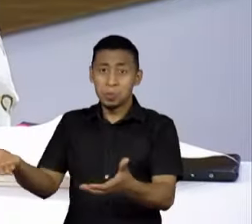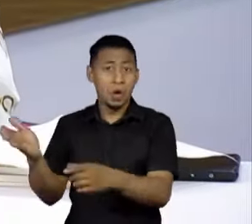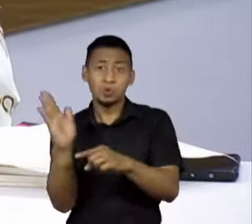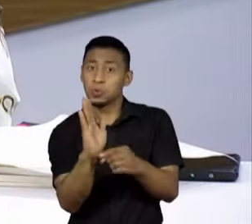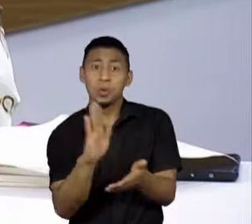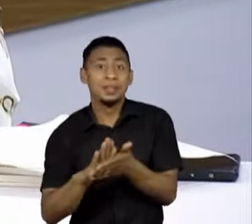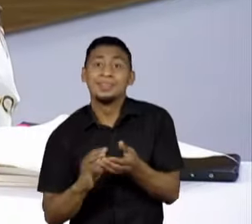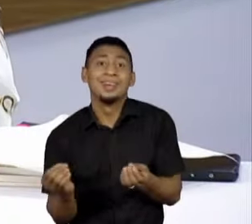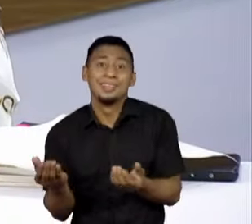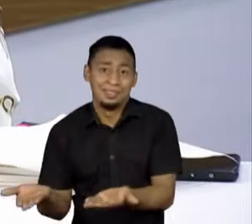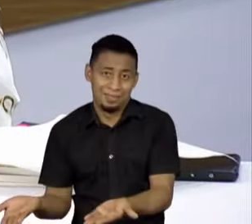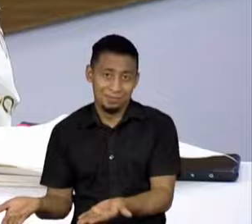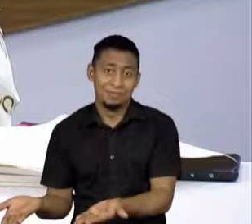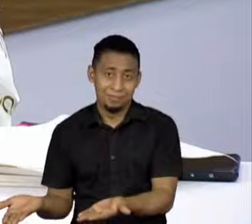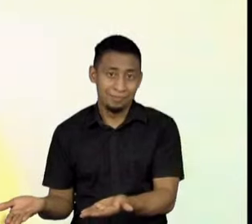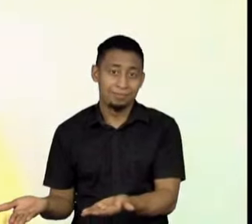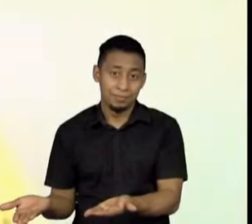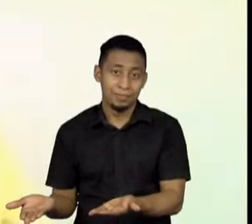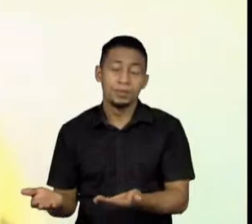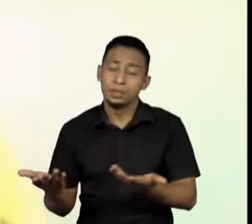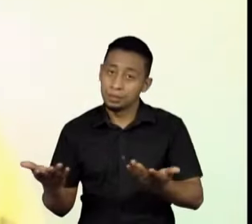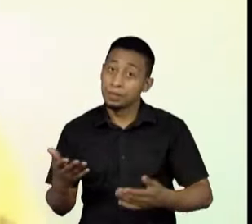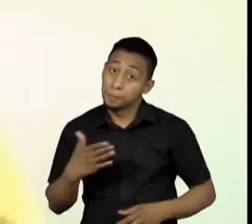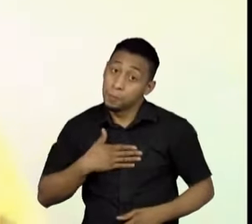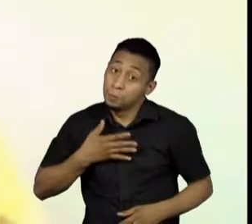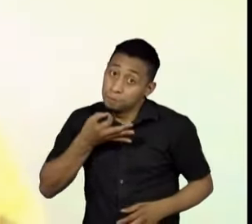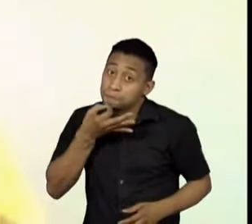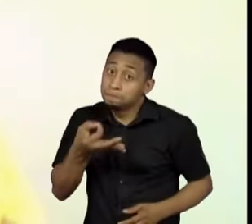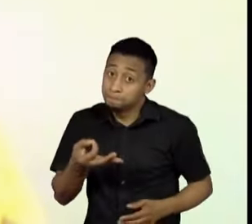é improdutivo. Então, eu acho isso